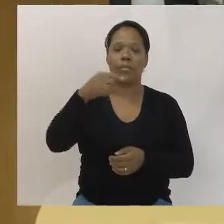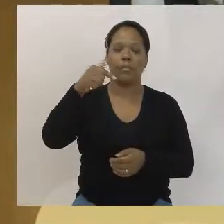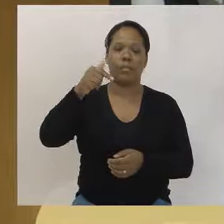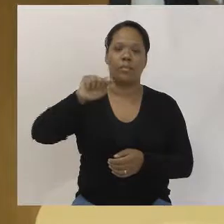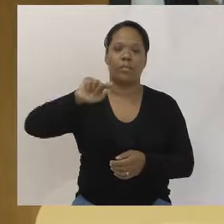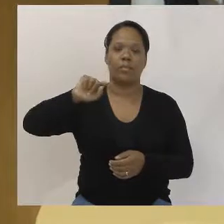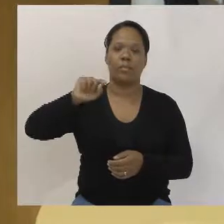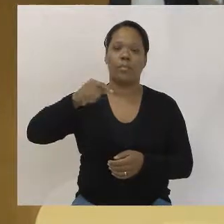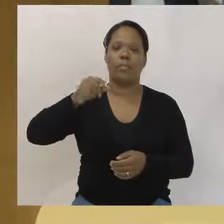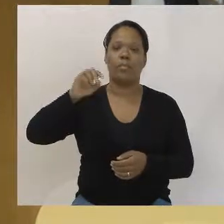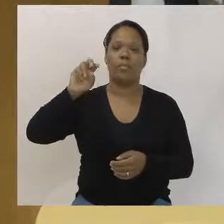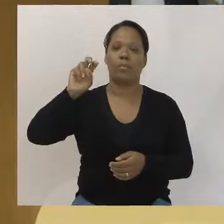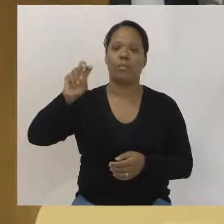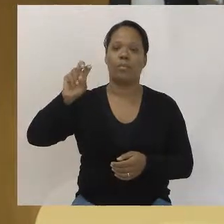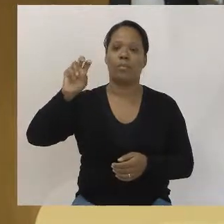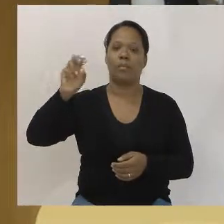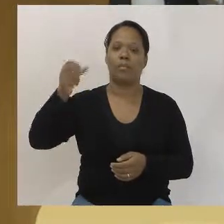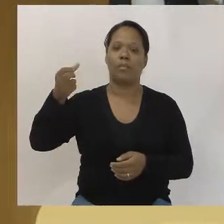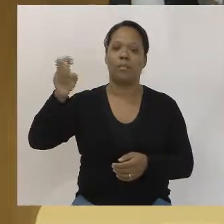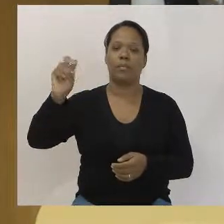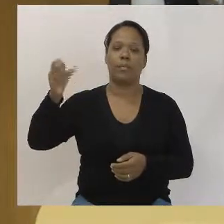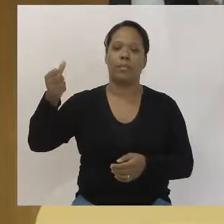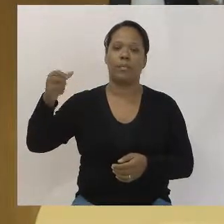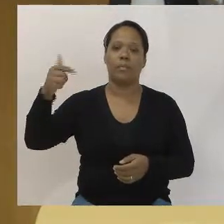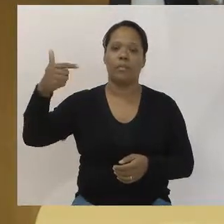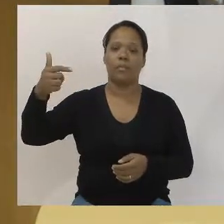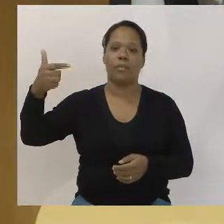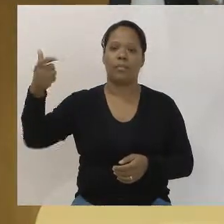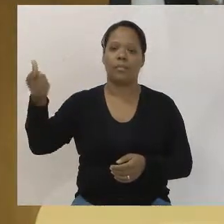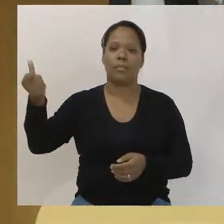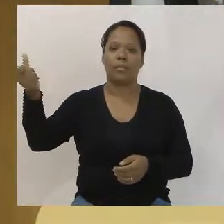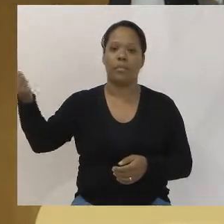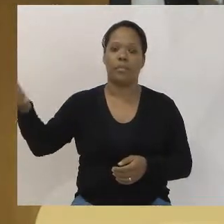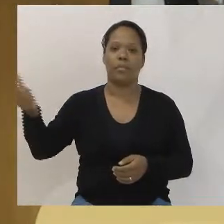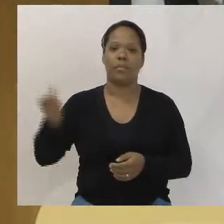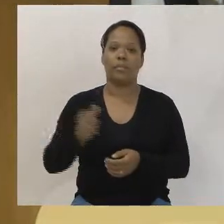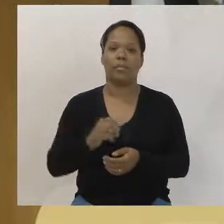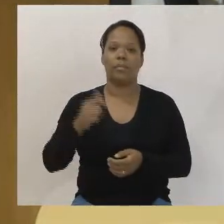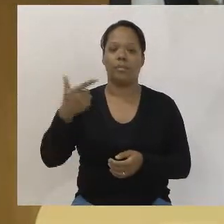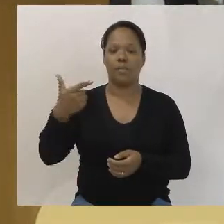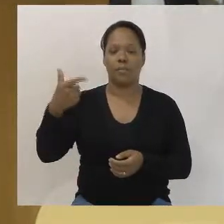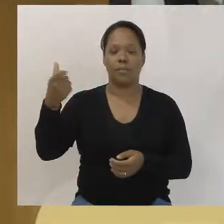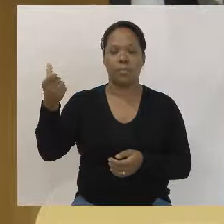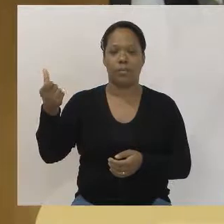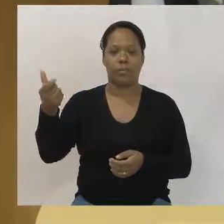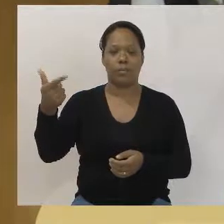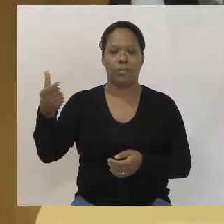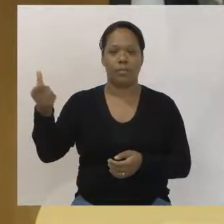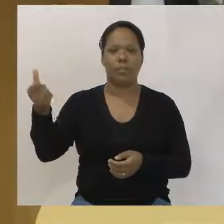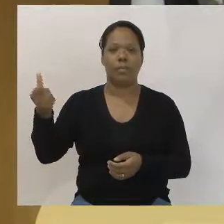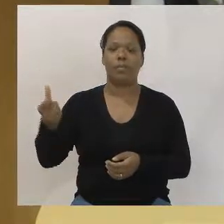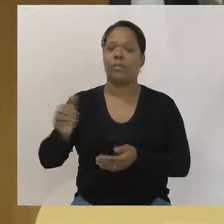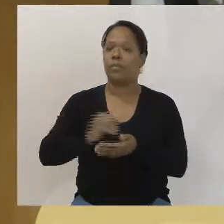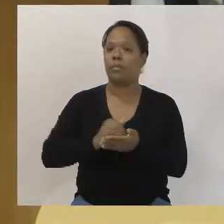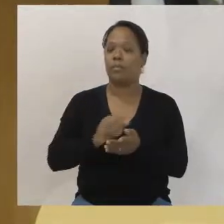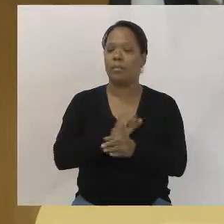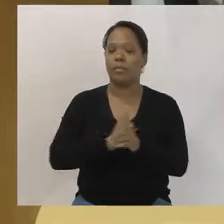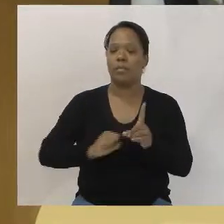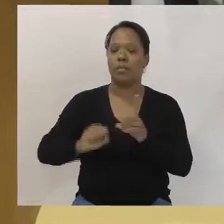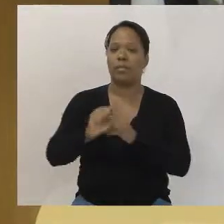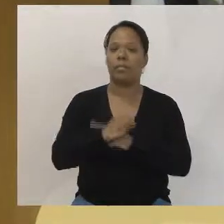milhões quinhentos e cinquenta e seis mil duzentos e vinte e seis reais secretaria de assistência social